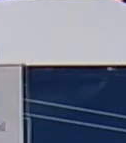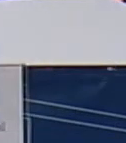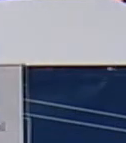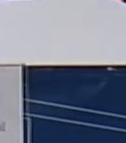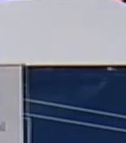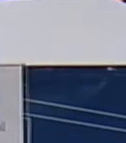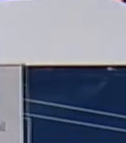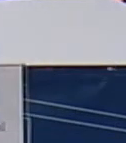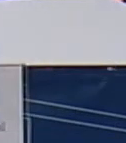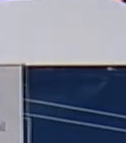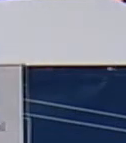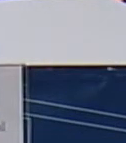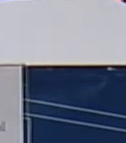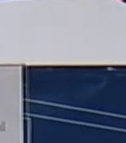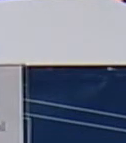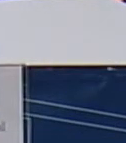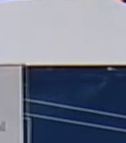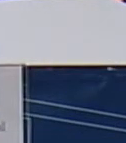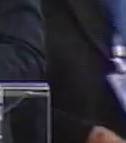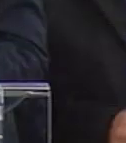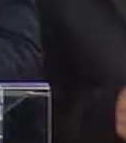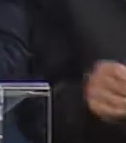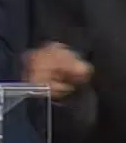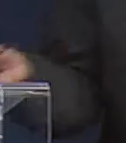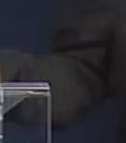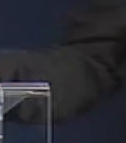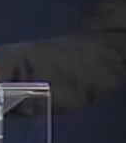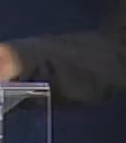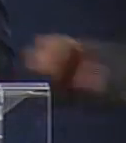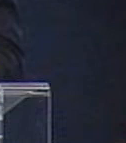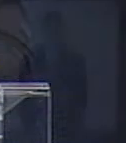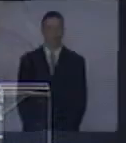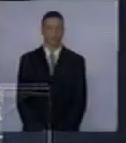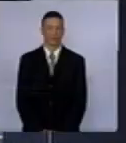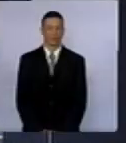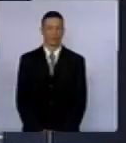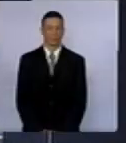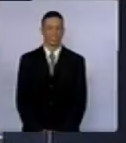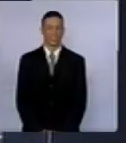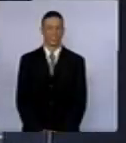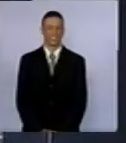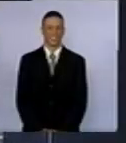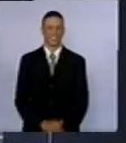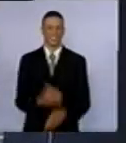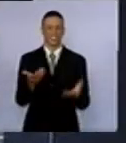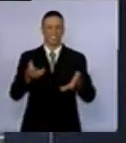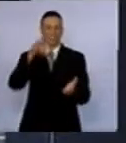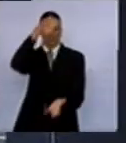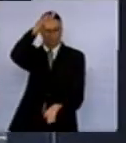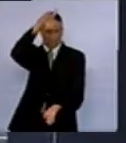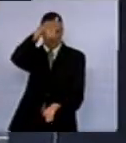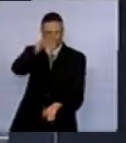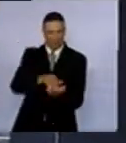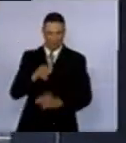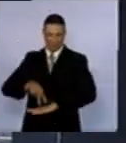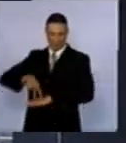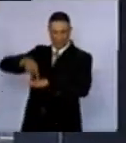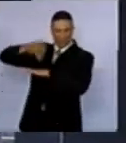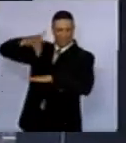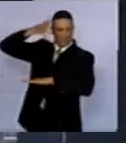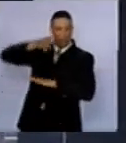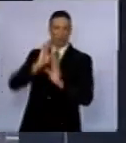Senhor ministro, demais presentes, vou ocupar a bancada novamente, pela última vez, eu prometo, para